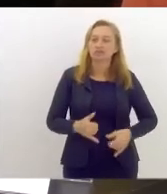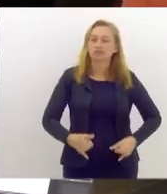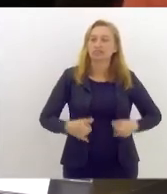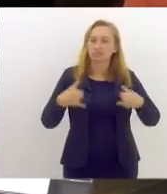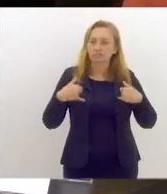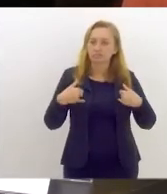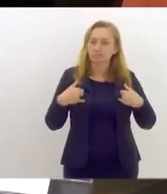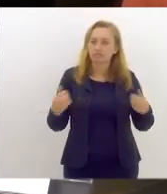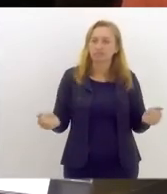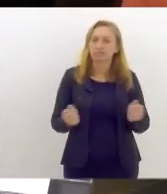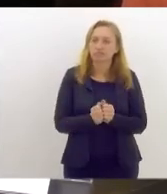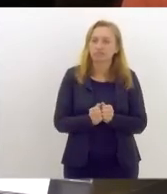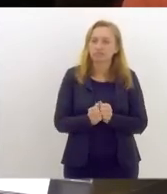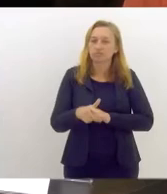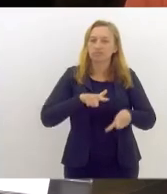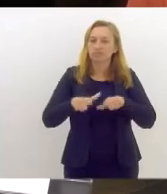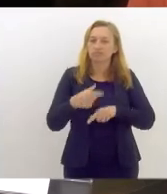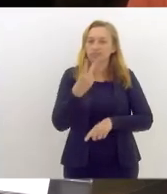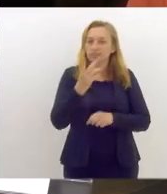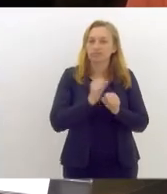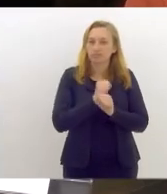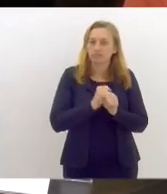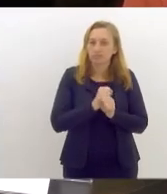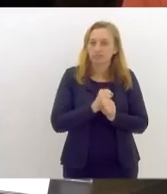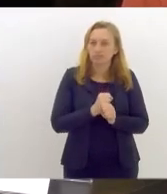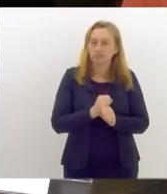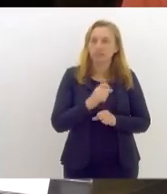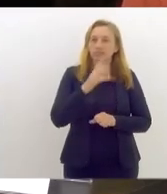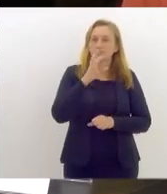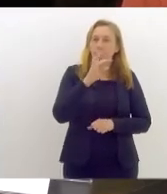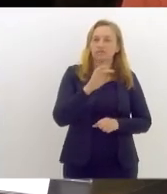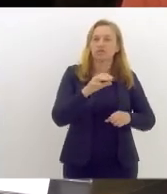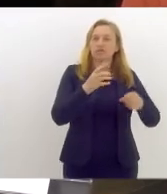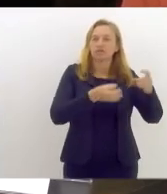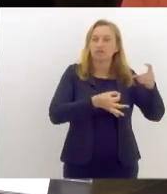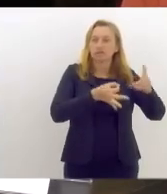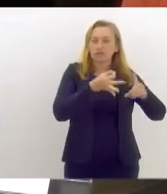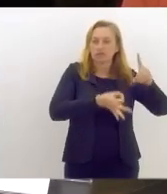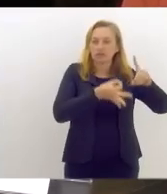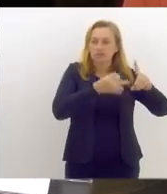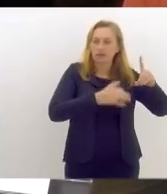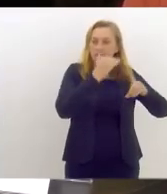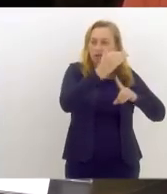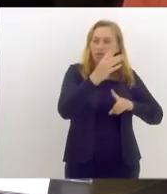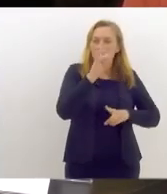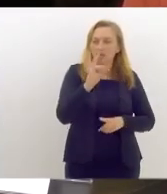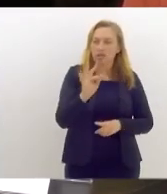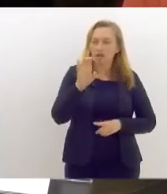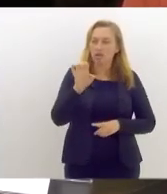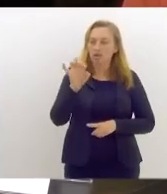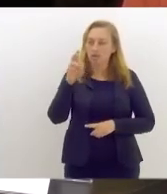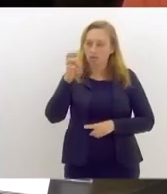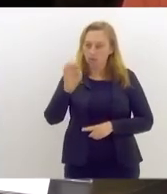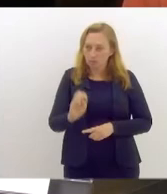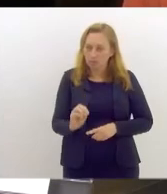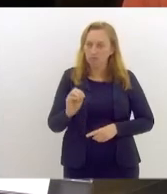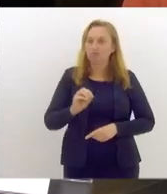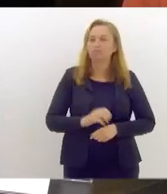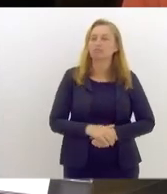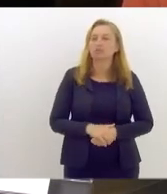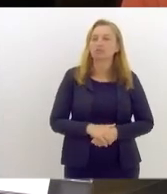integrar por dois anos Teófilo Miguel corregedor do Tribunal Regional Federal da segunda região